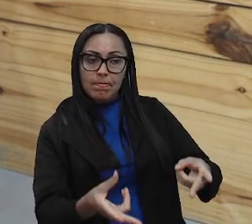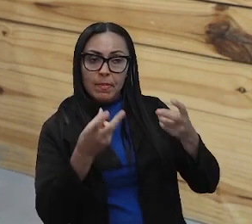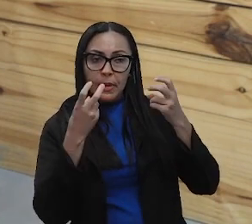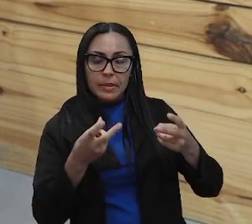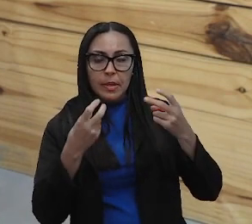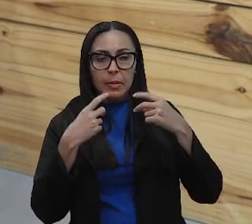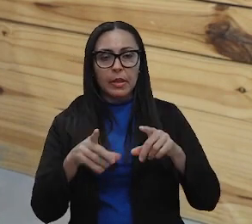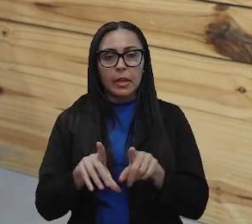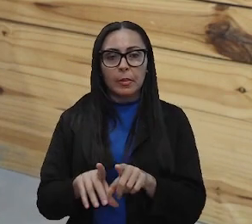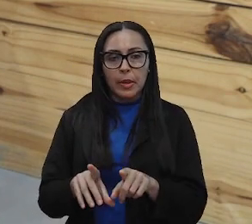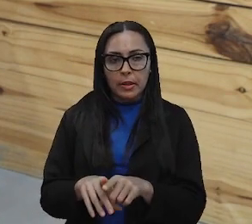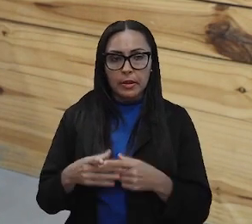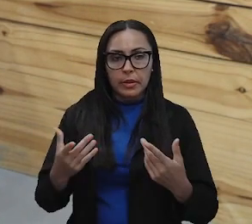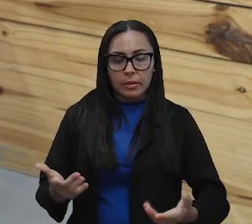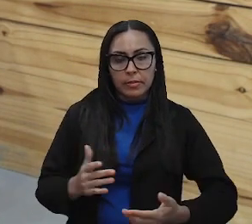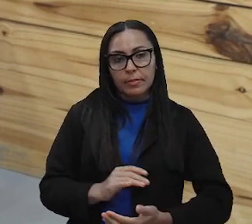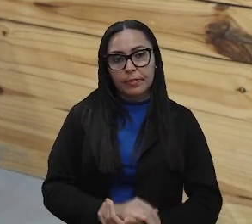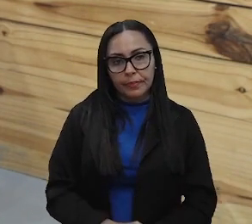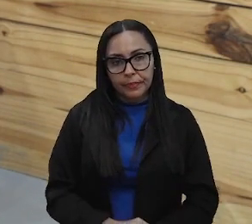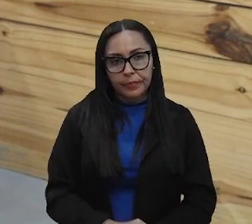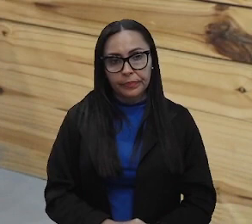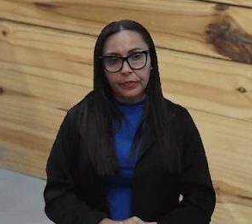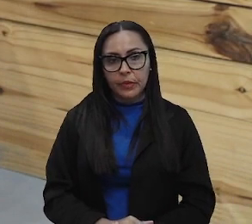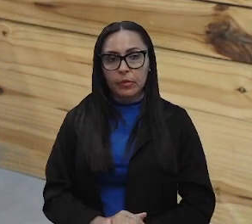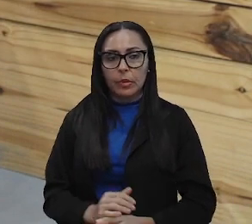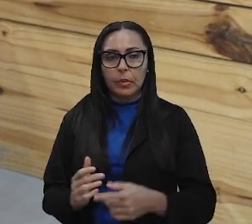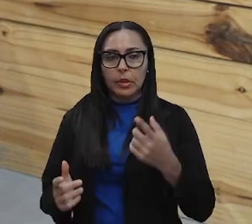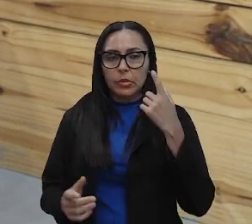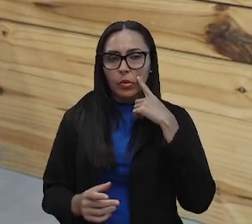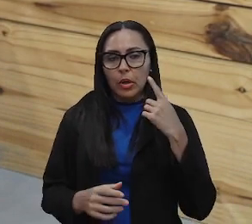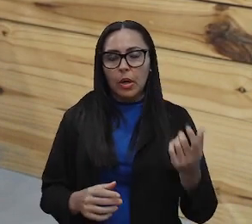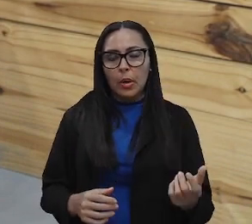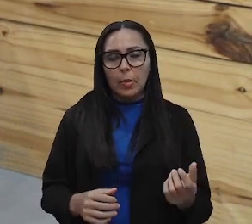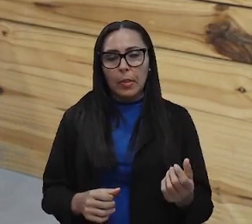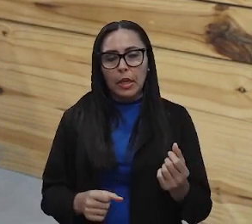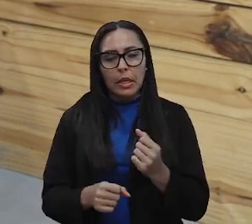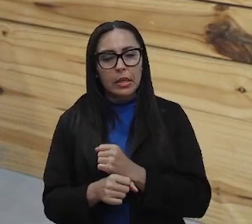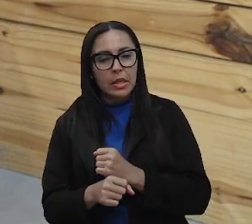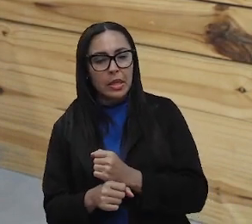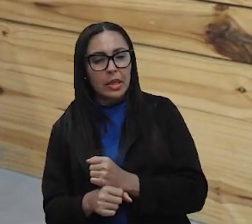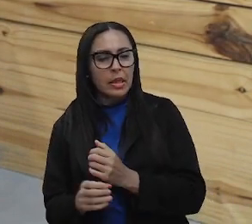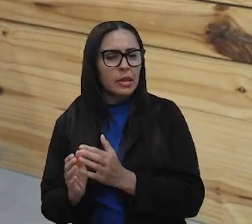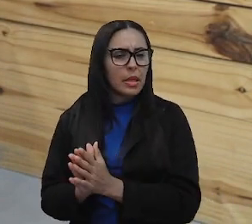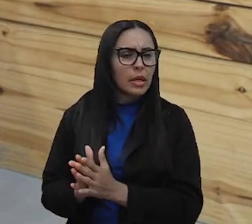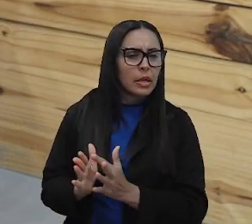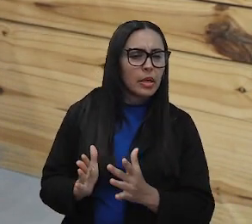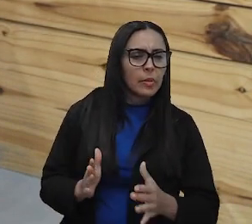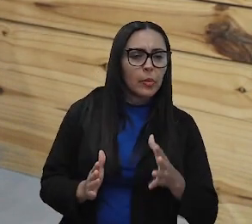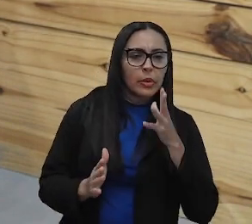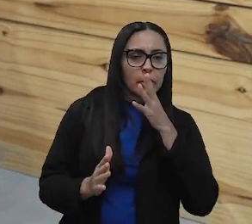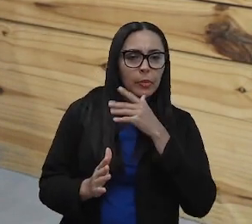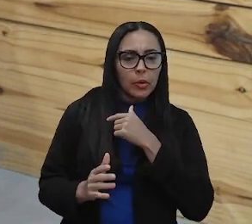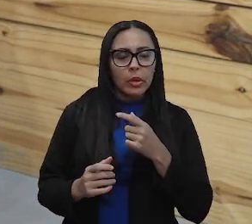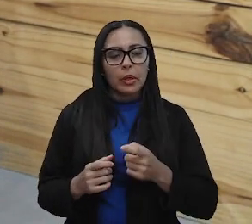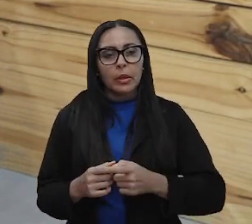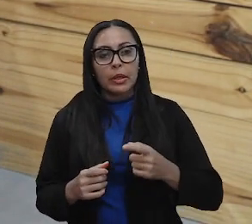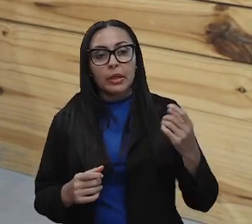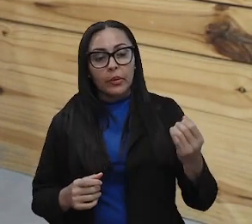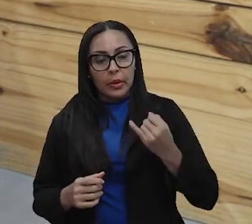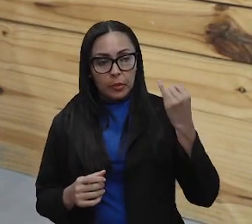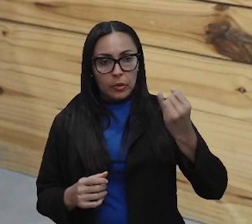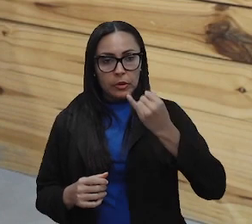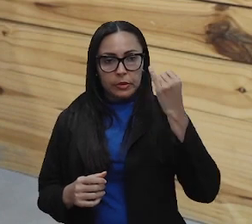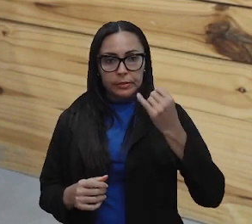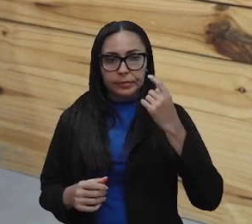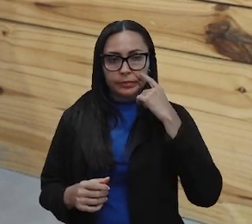ser detectada, mas quando a pessoa passa muito tempo, se demora a ir ao médico. Então, é importante que o